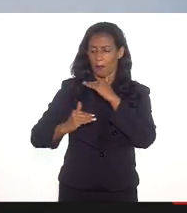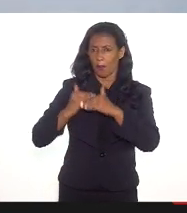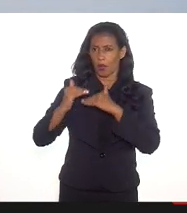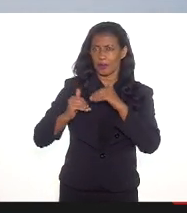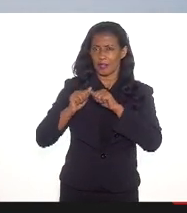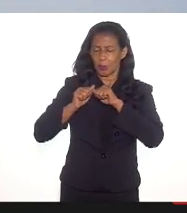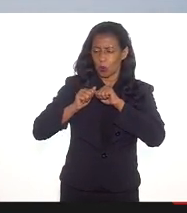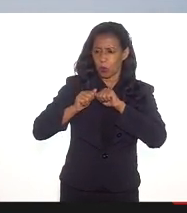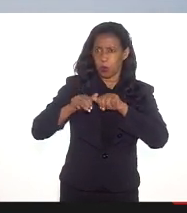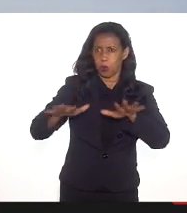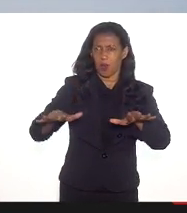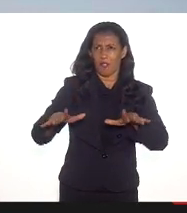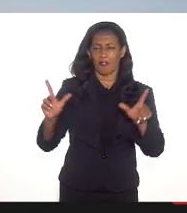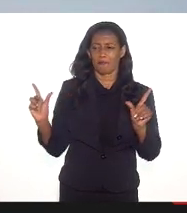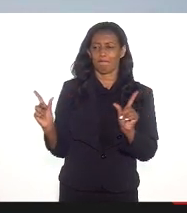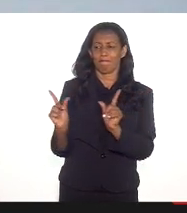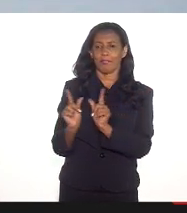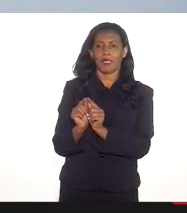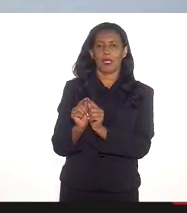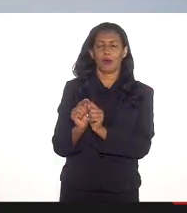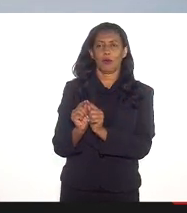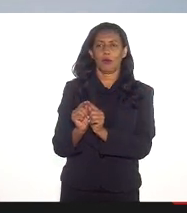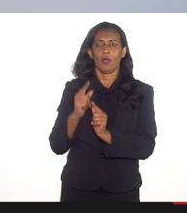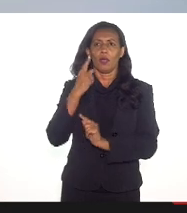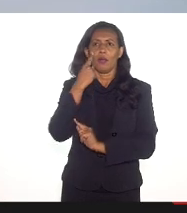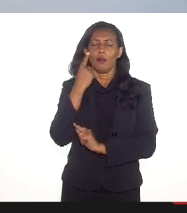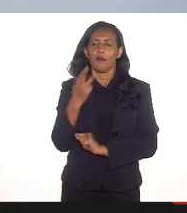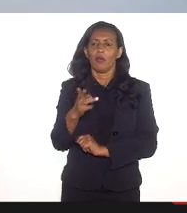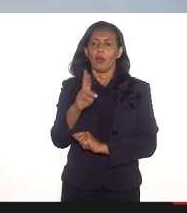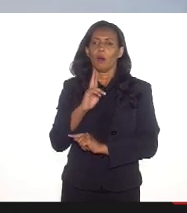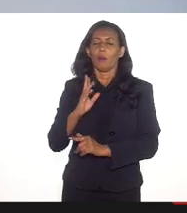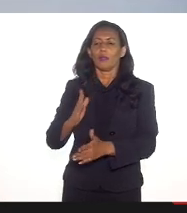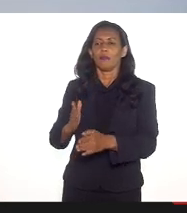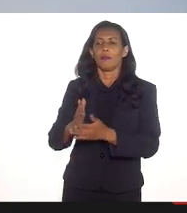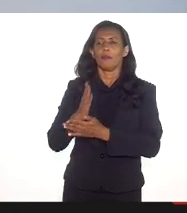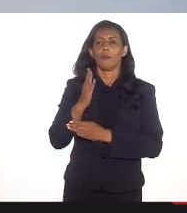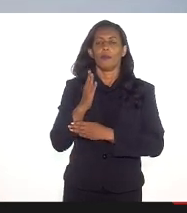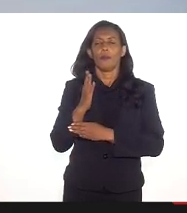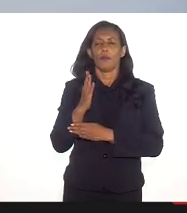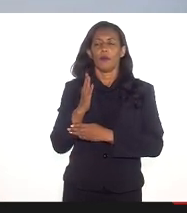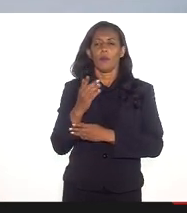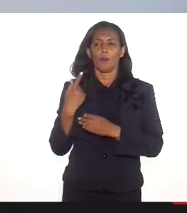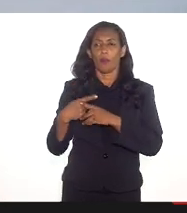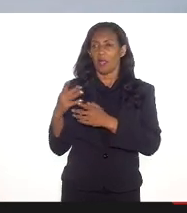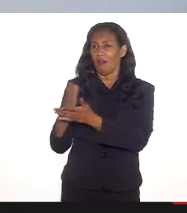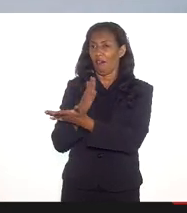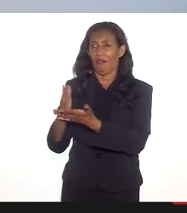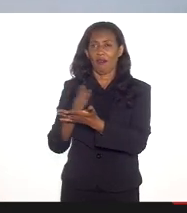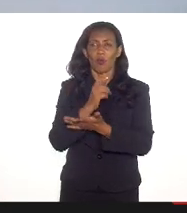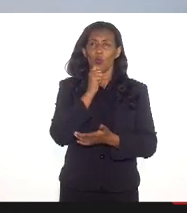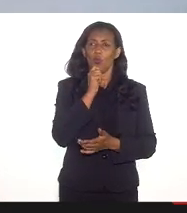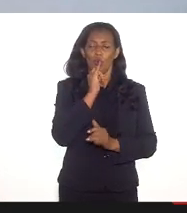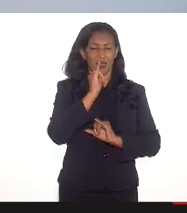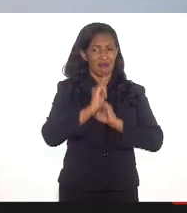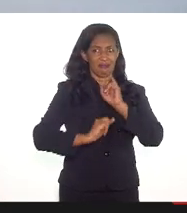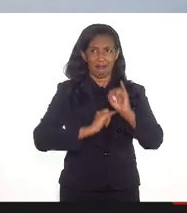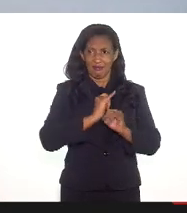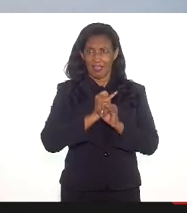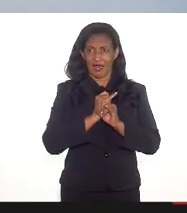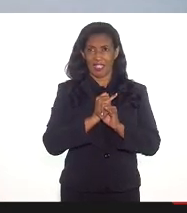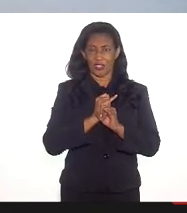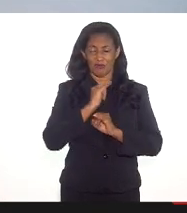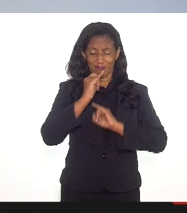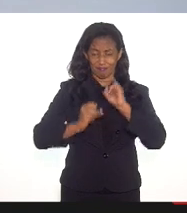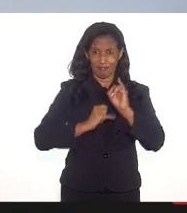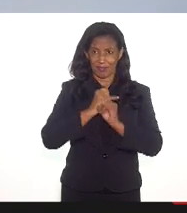muito pequeno em termos de resultado para ser promovido. Até porque a maioria não tinha acesso à internet. A internet no Brasil,